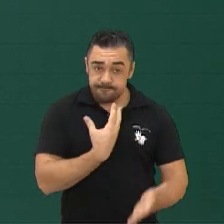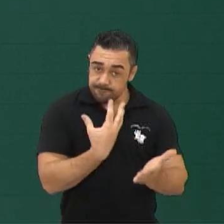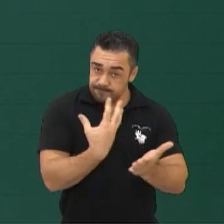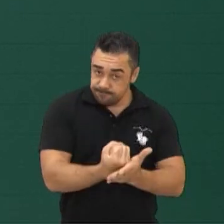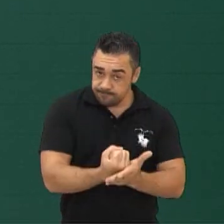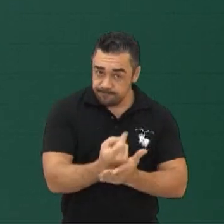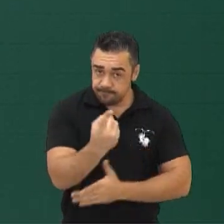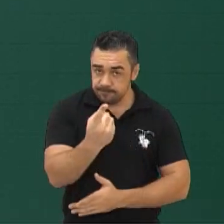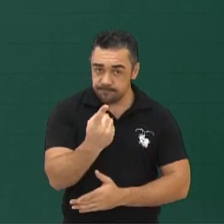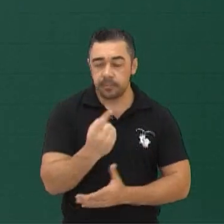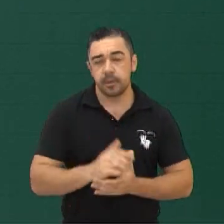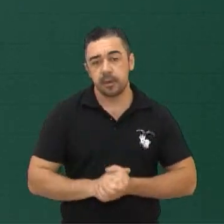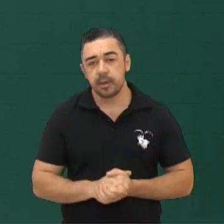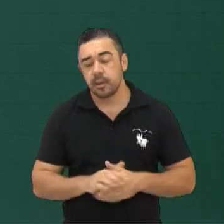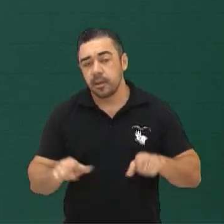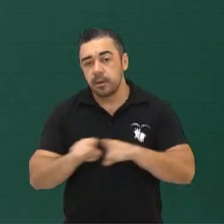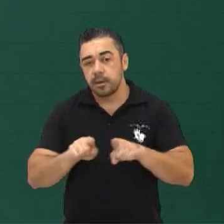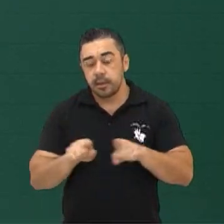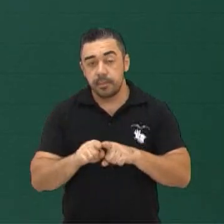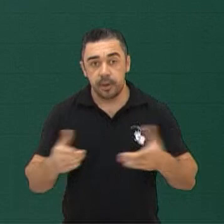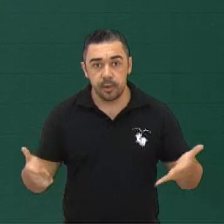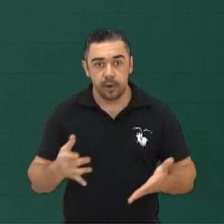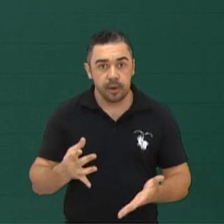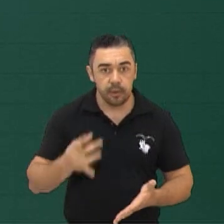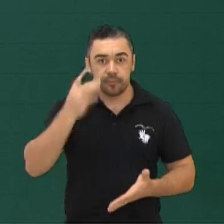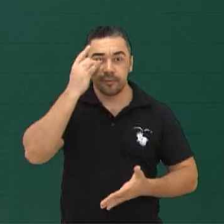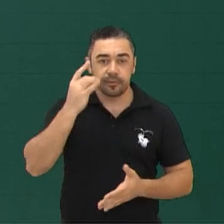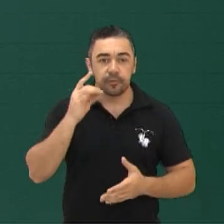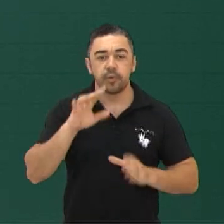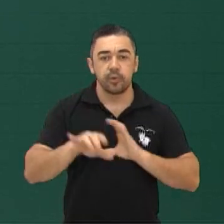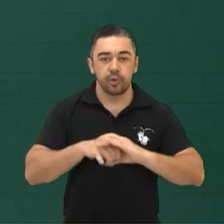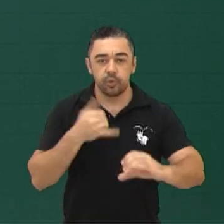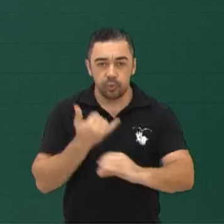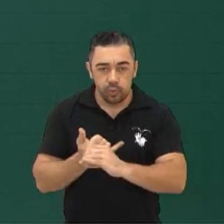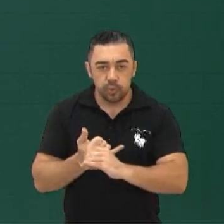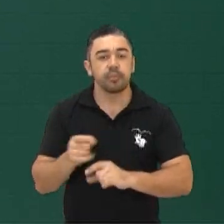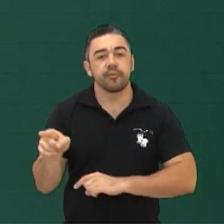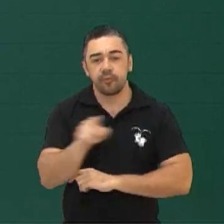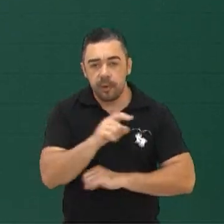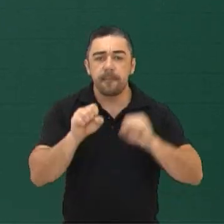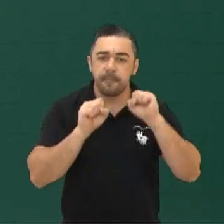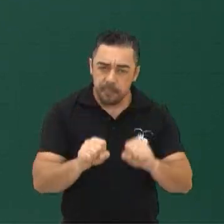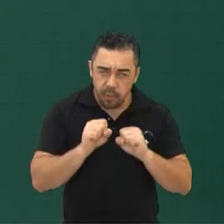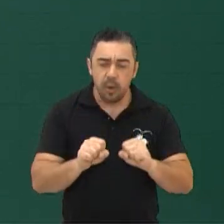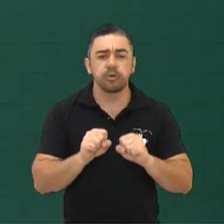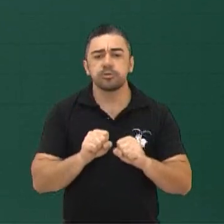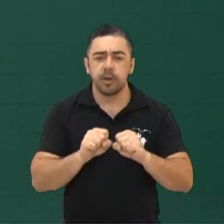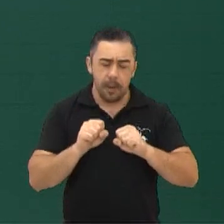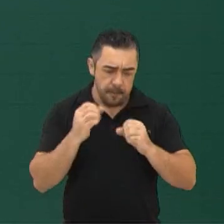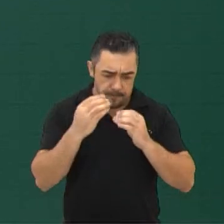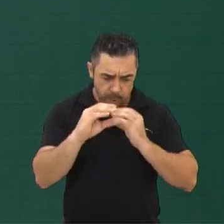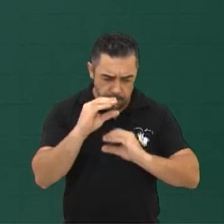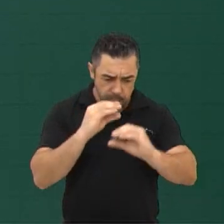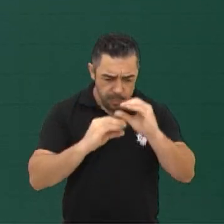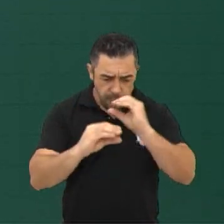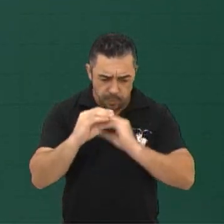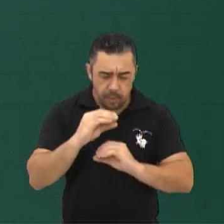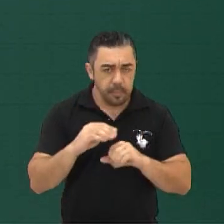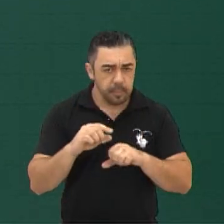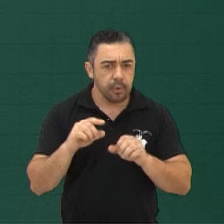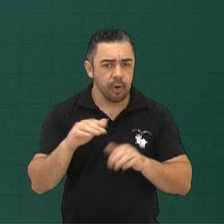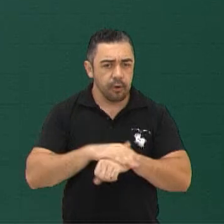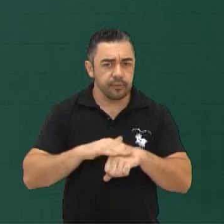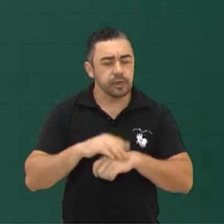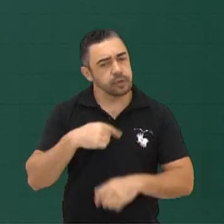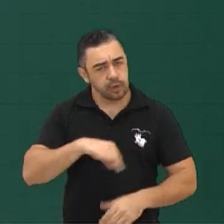sua presença. E a gente também está ao vivo no YouTube. Lá você também pode mandar uma mensagenzinha no chat ao vivo e a gente